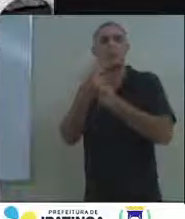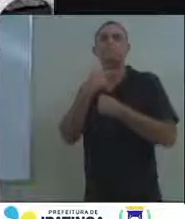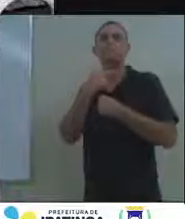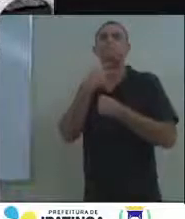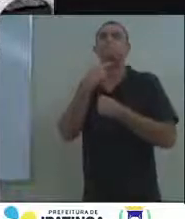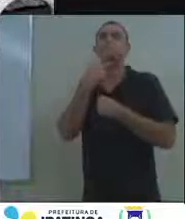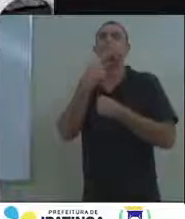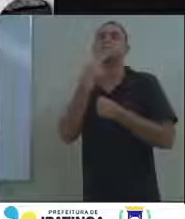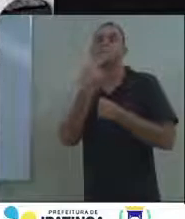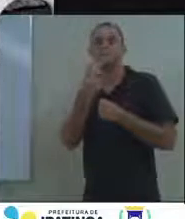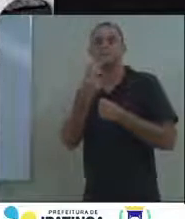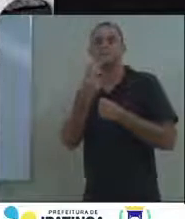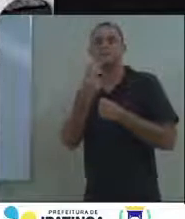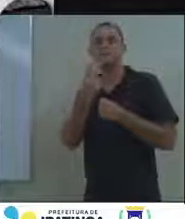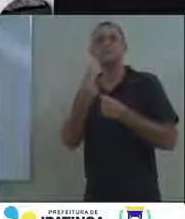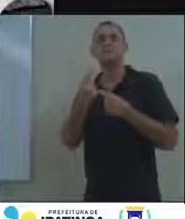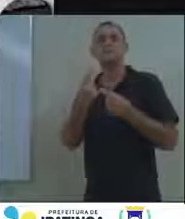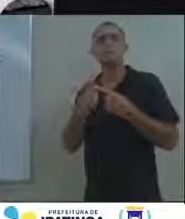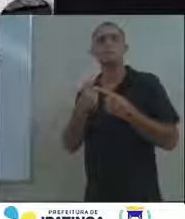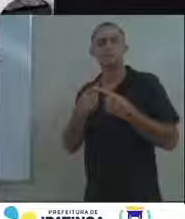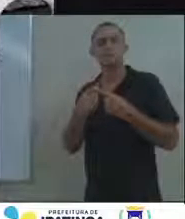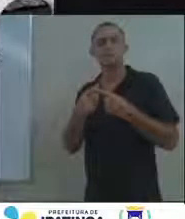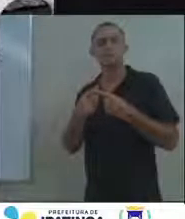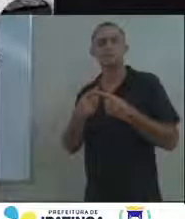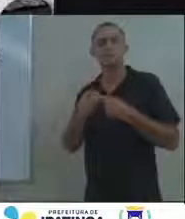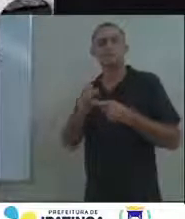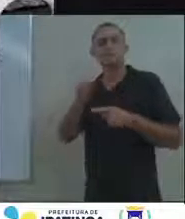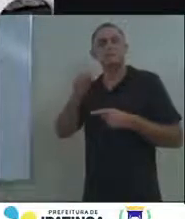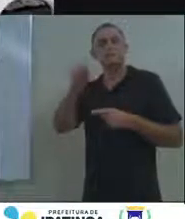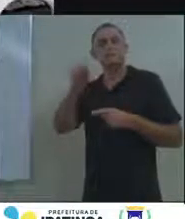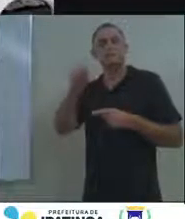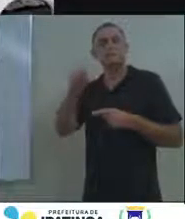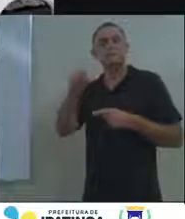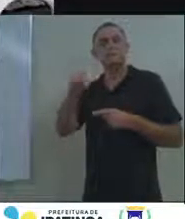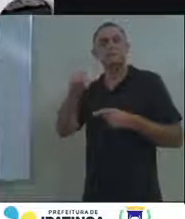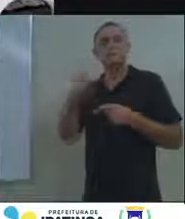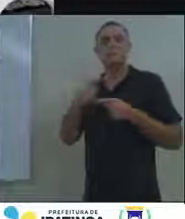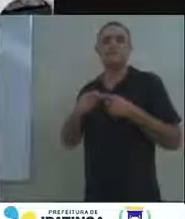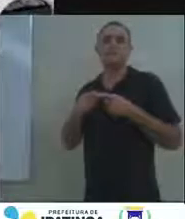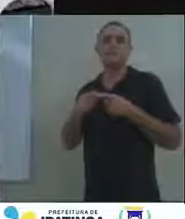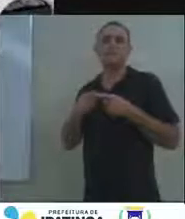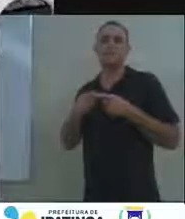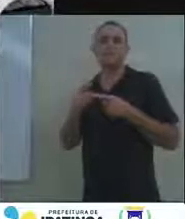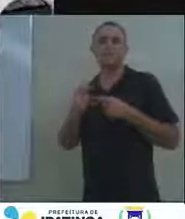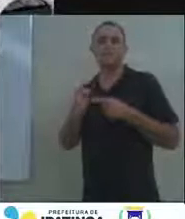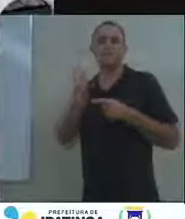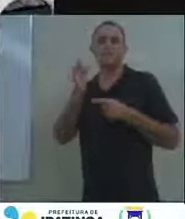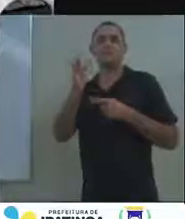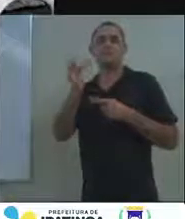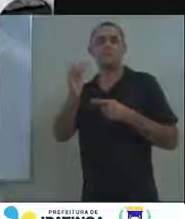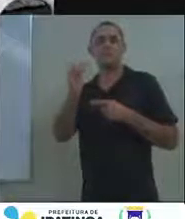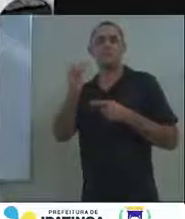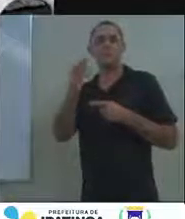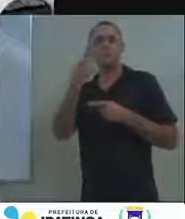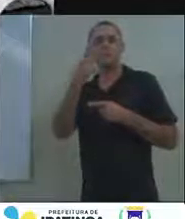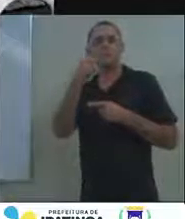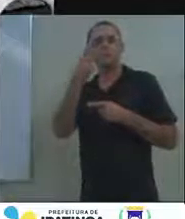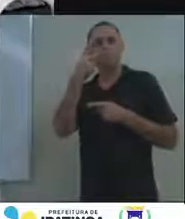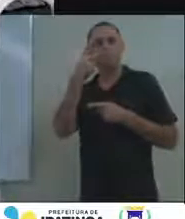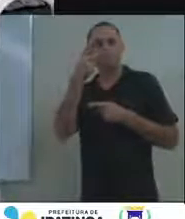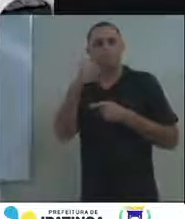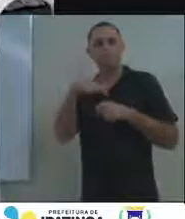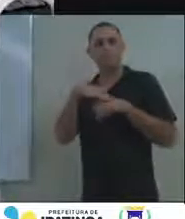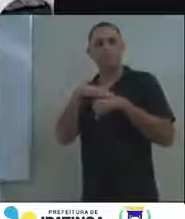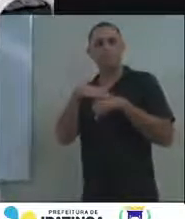com a Ferrari, mas eu vou cansar, o meu músculo não está preparado para aquilo. Então, a